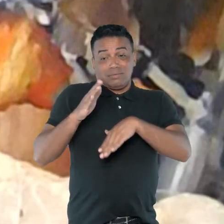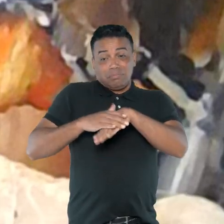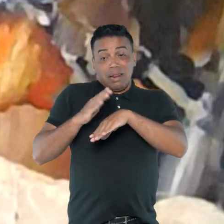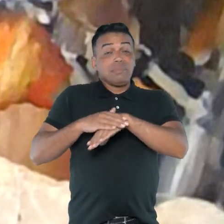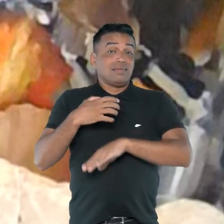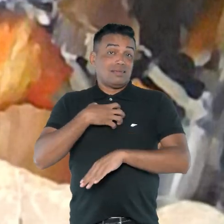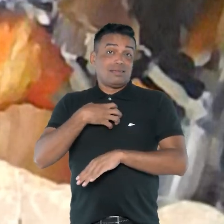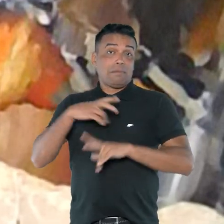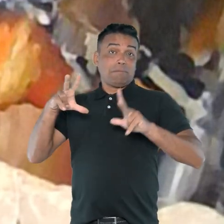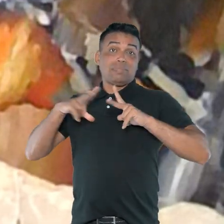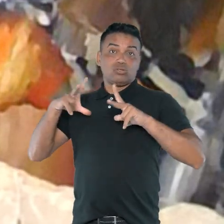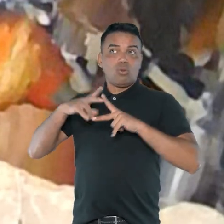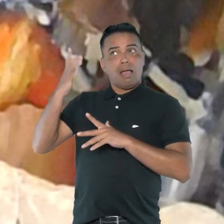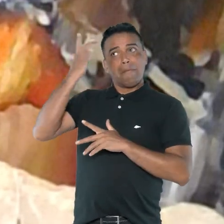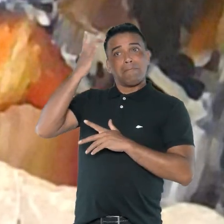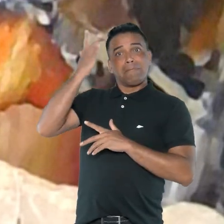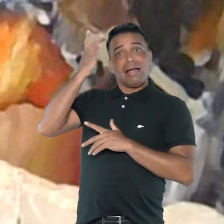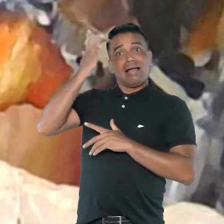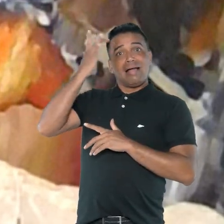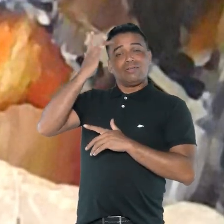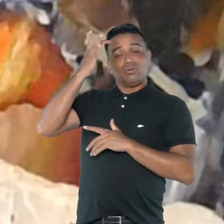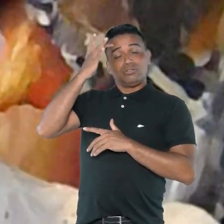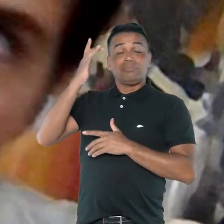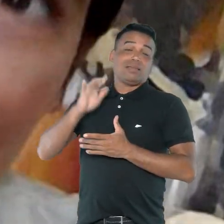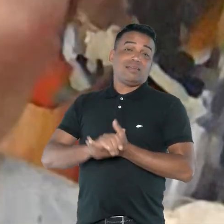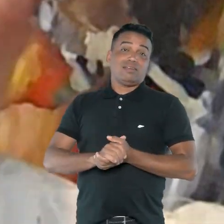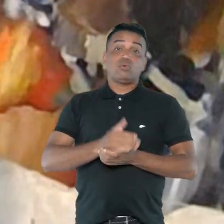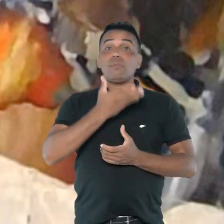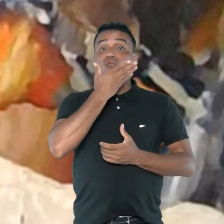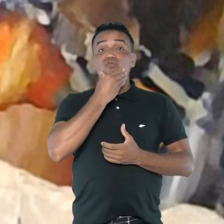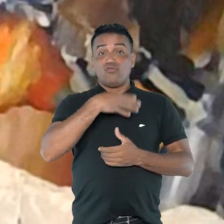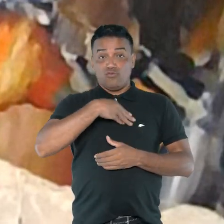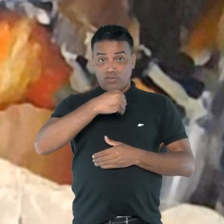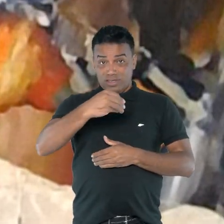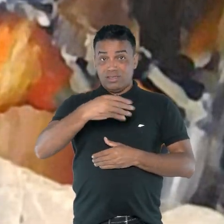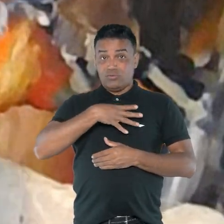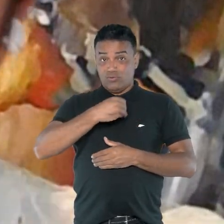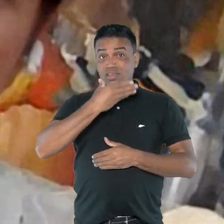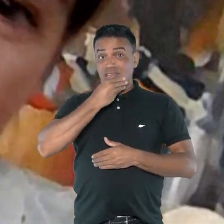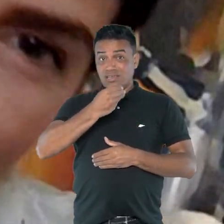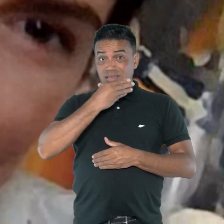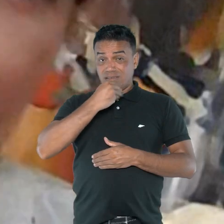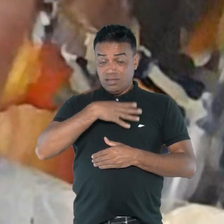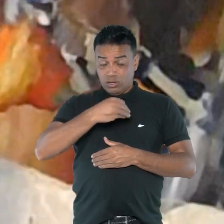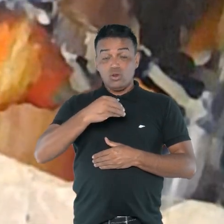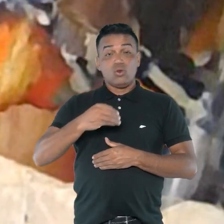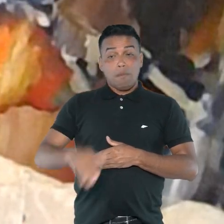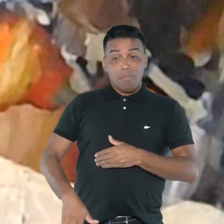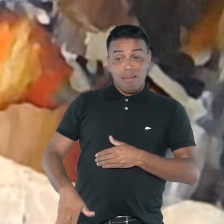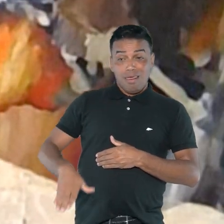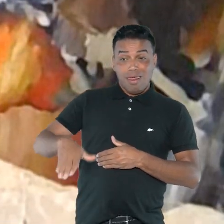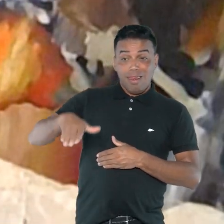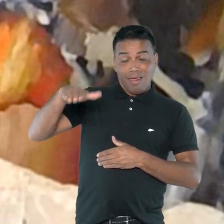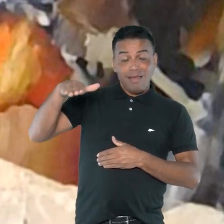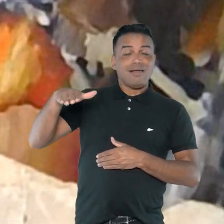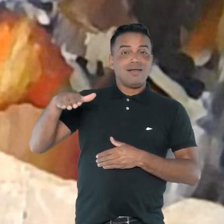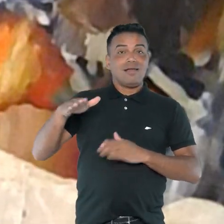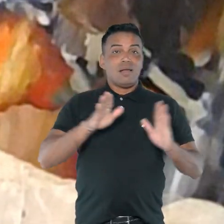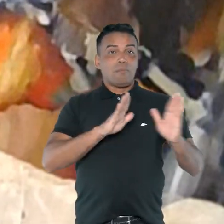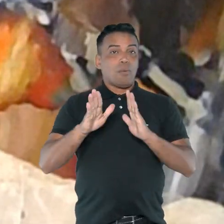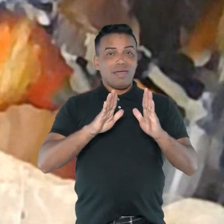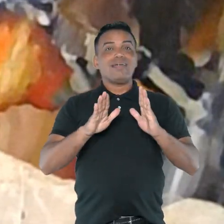eu amadureci, assim, com o crescimento do meu filho, com a própria passagem da